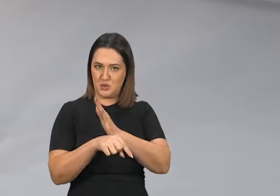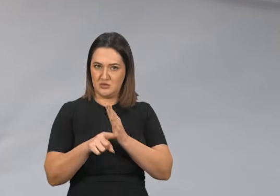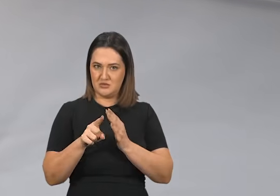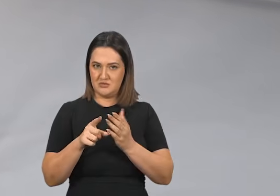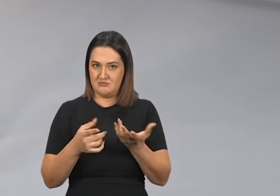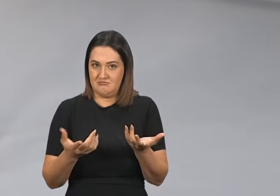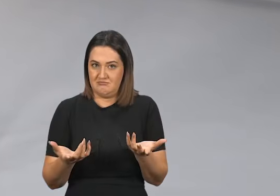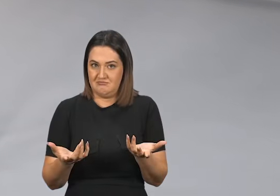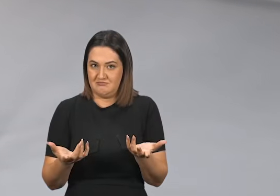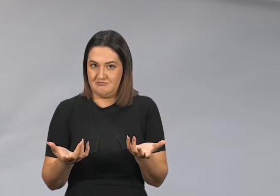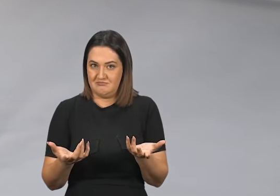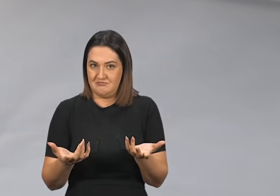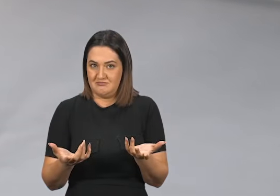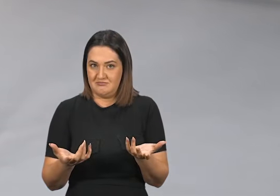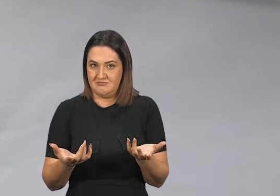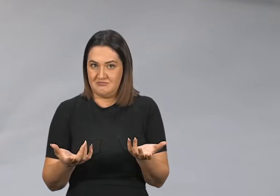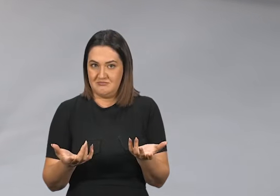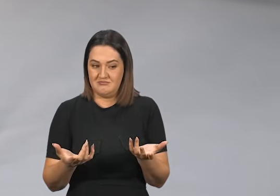aí? Como é que fica?